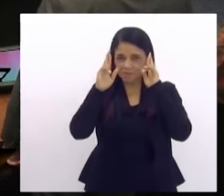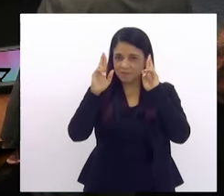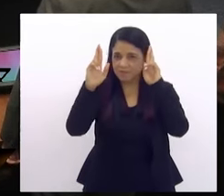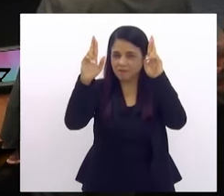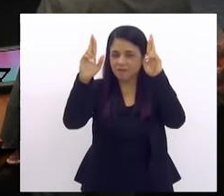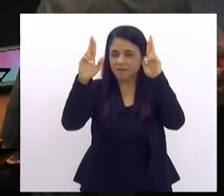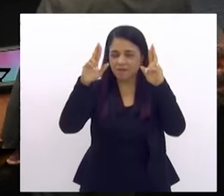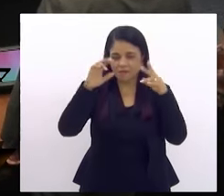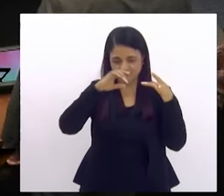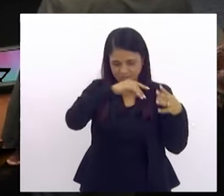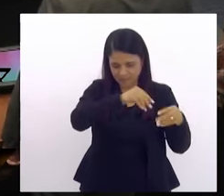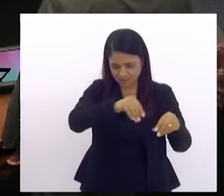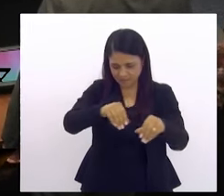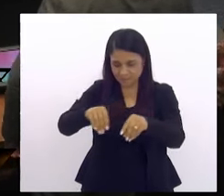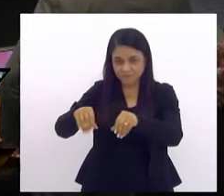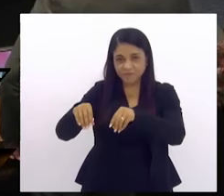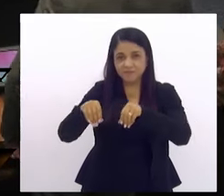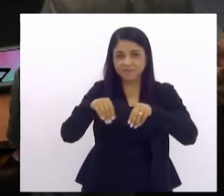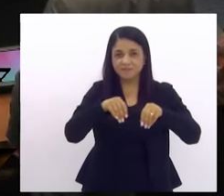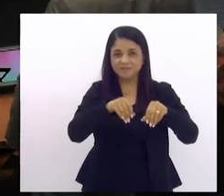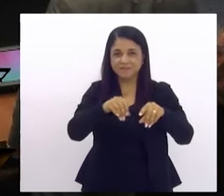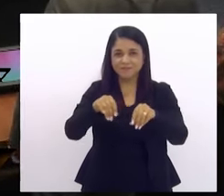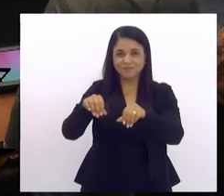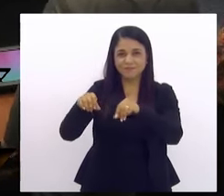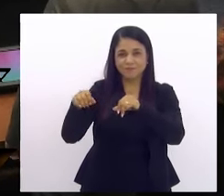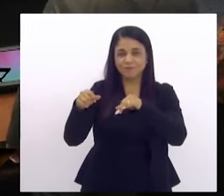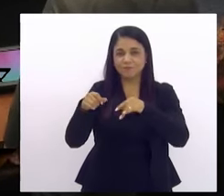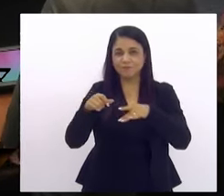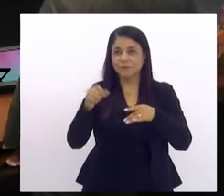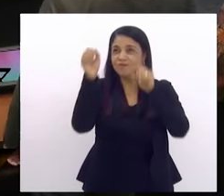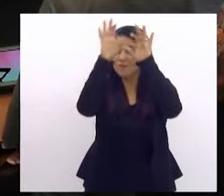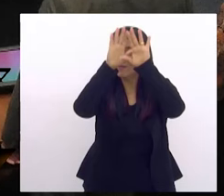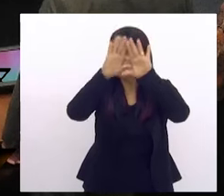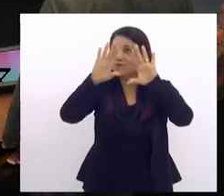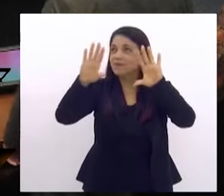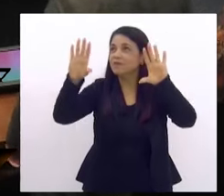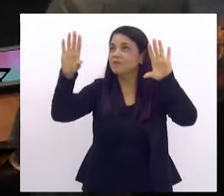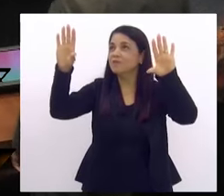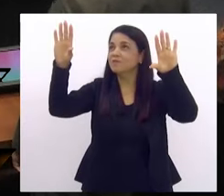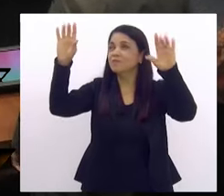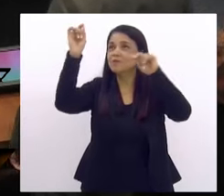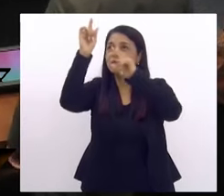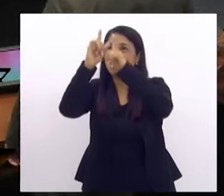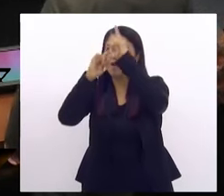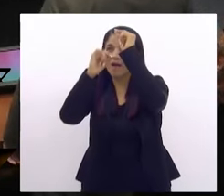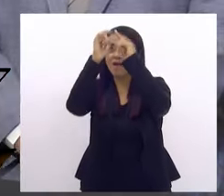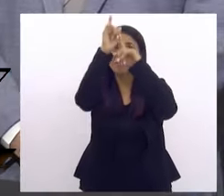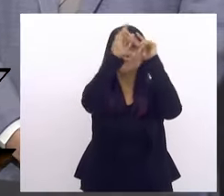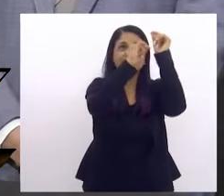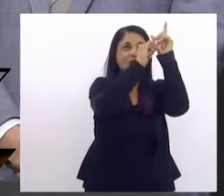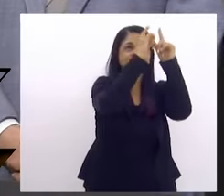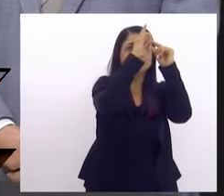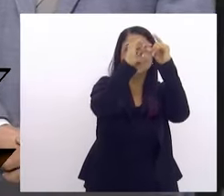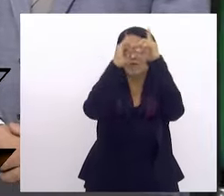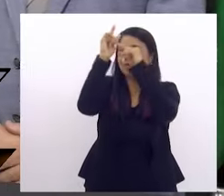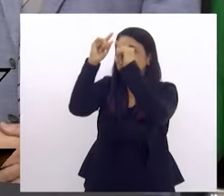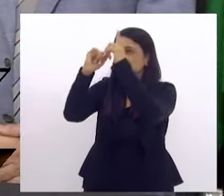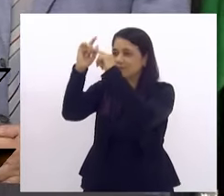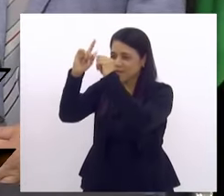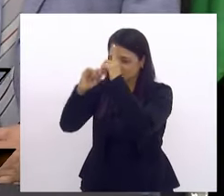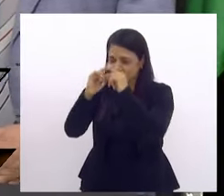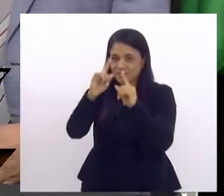esperança a terra desce sem teu Formoso céu risonho e lípido a imagem do